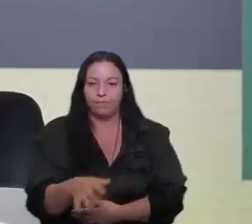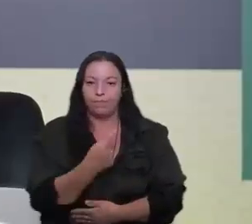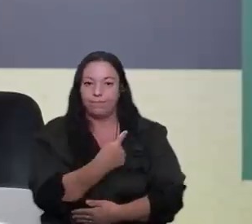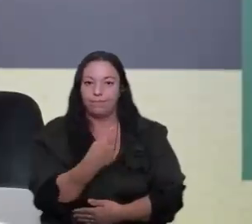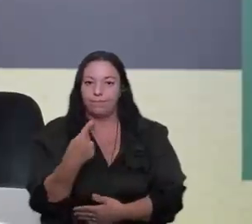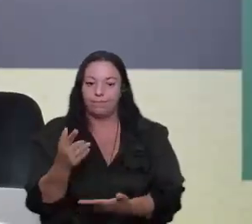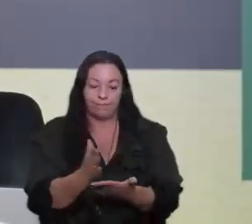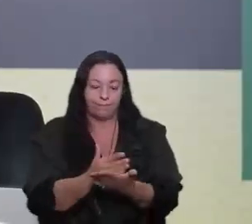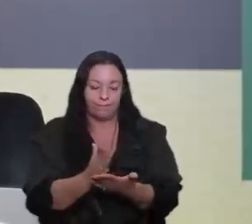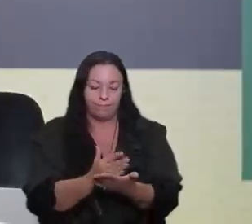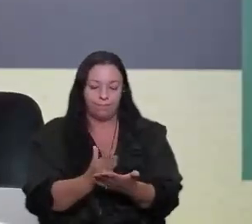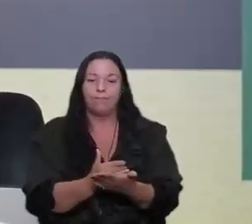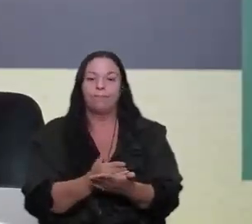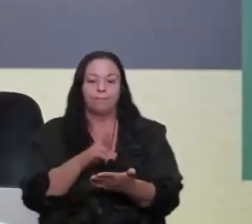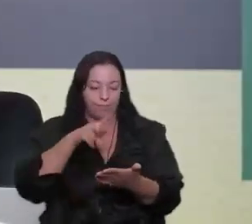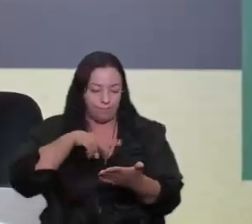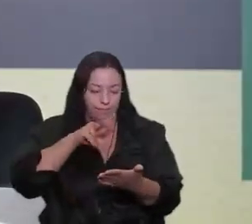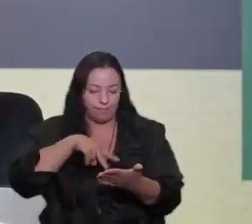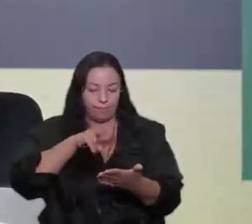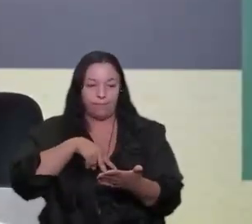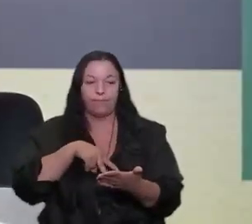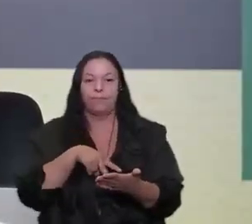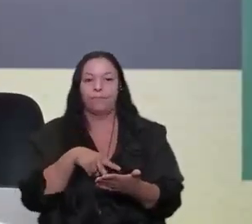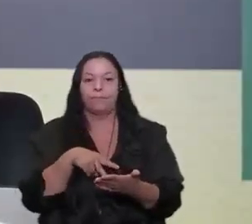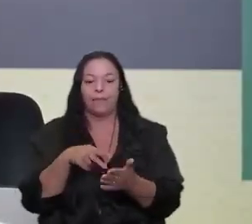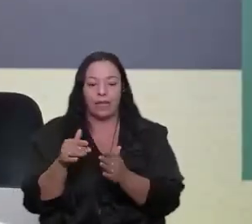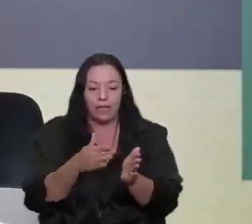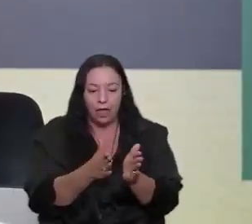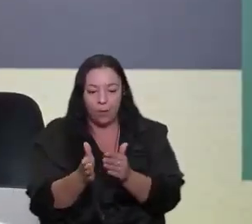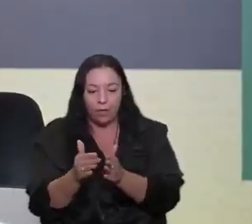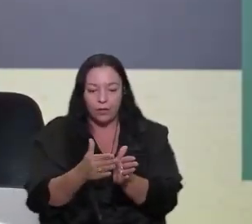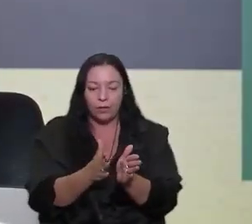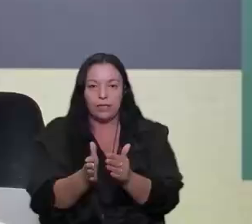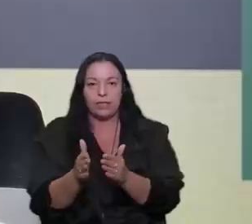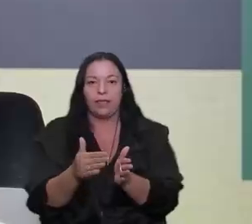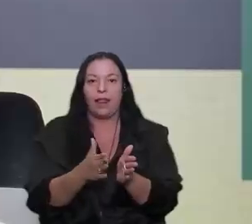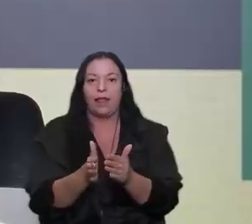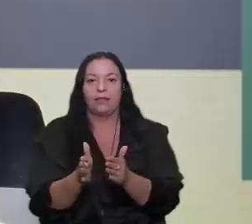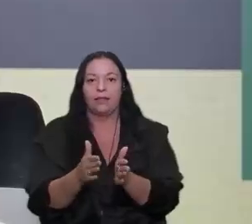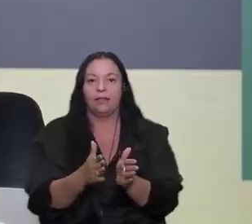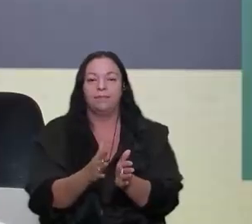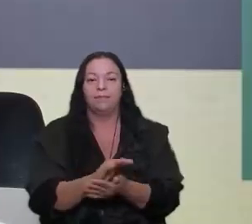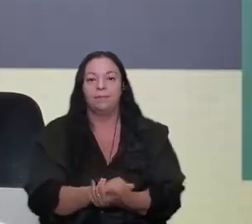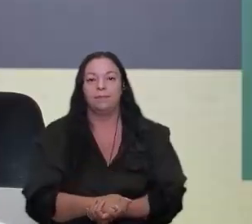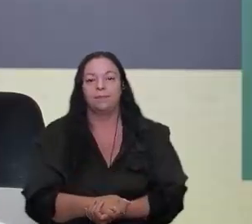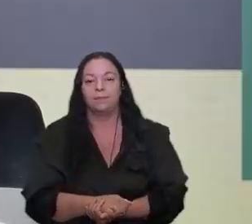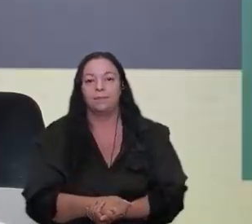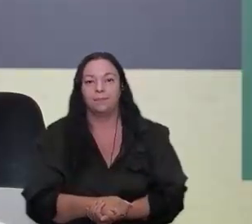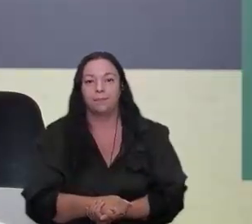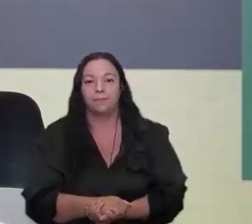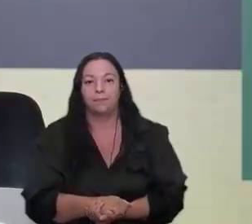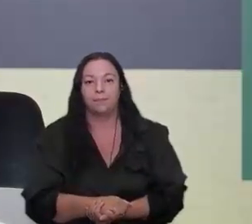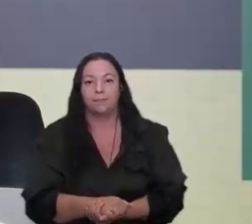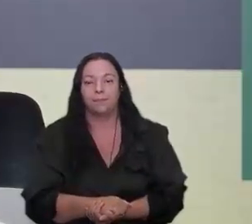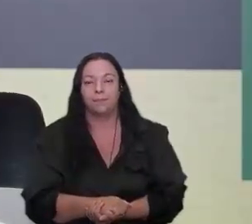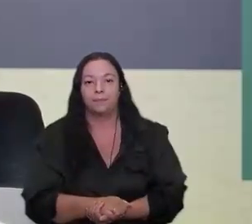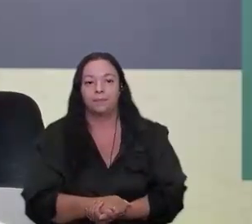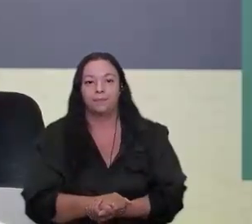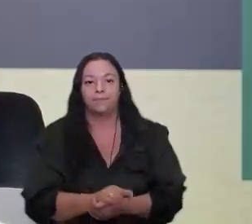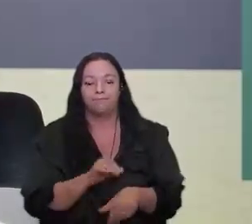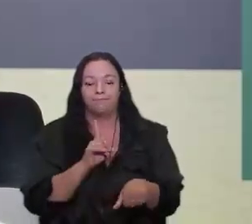gente abre, que a gente lê, ele é uma encruzilhada. É uma encruzilhada que é esse tempo